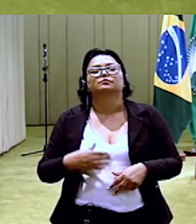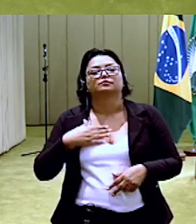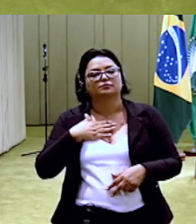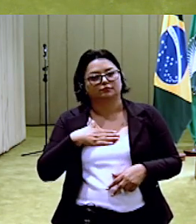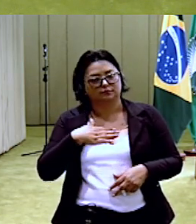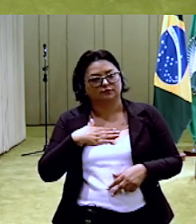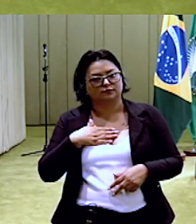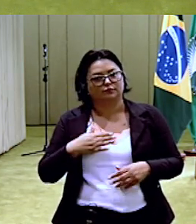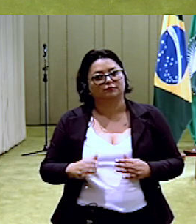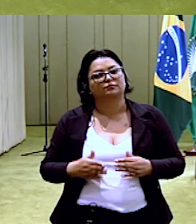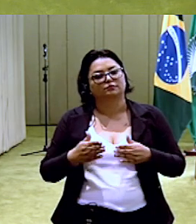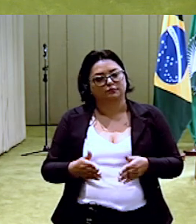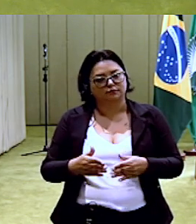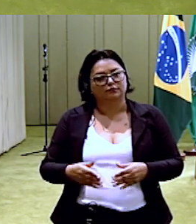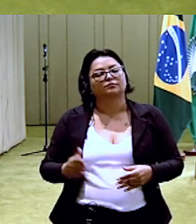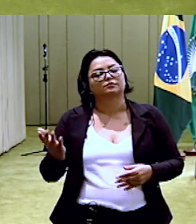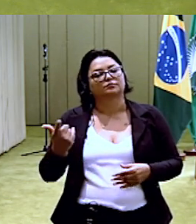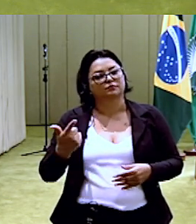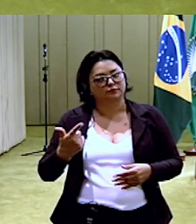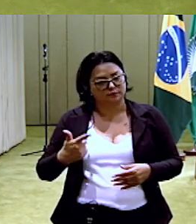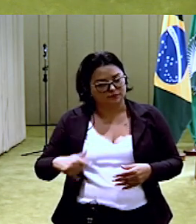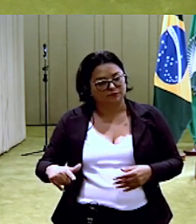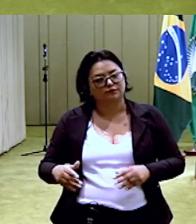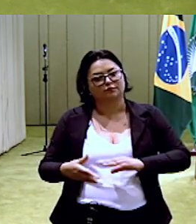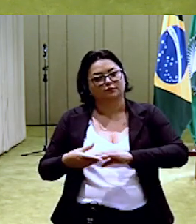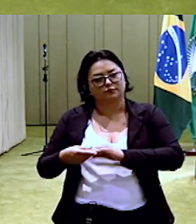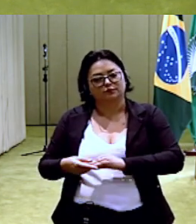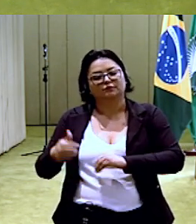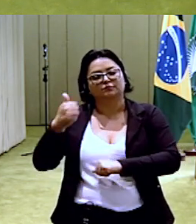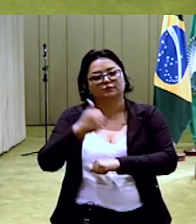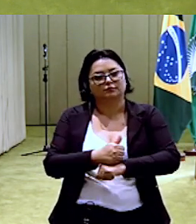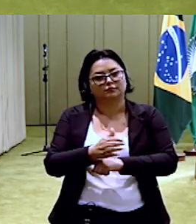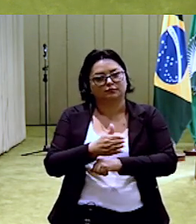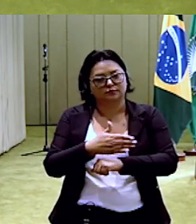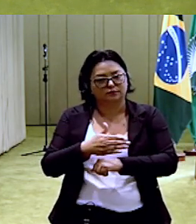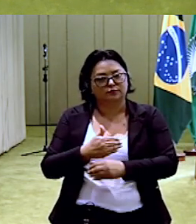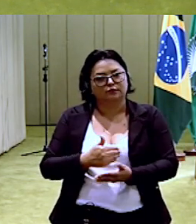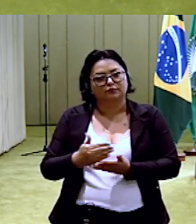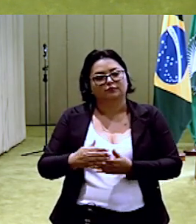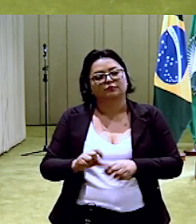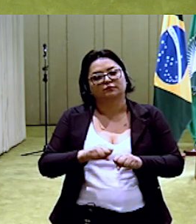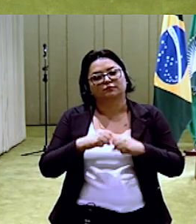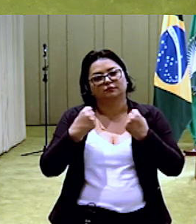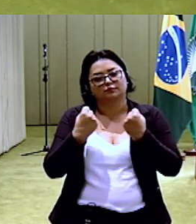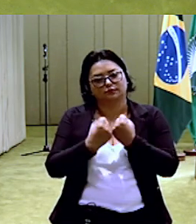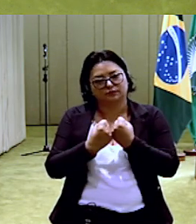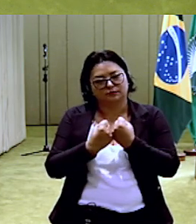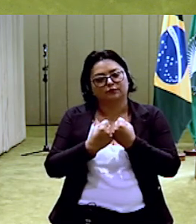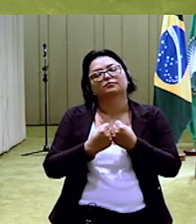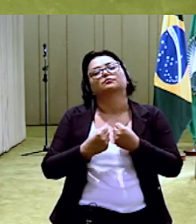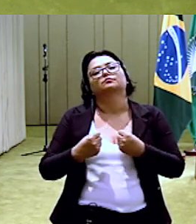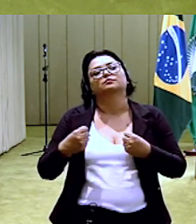parte dessa mesa. Eu gostaria de cumprimentar mais uma vez o Itamaraty pela iniciativa de todos os eventos que estão sendo